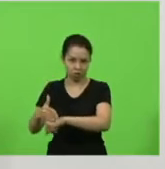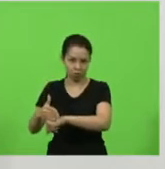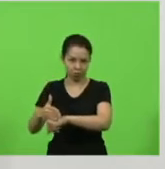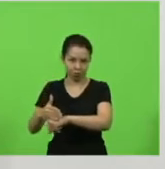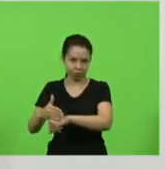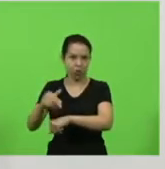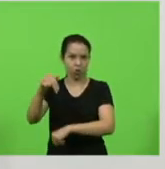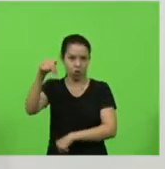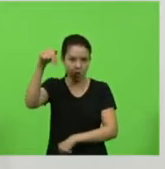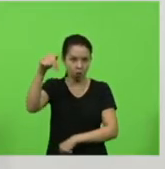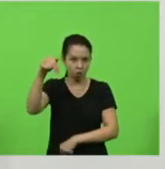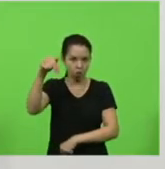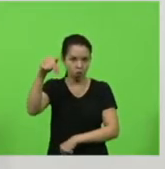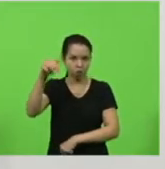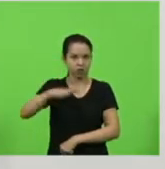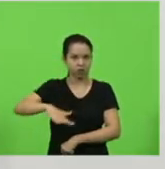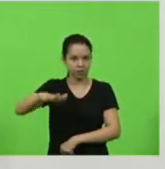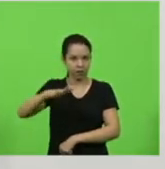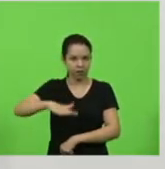Itapucu.